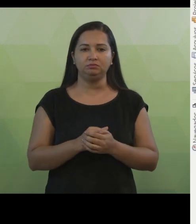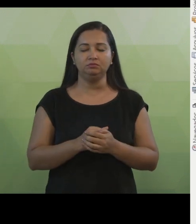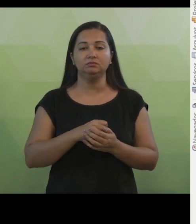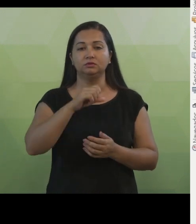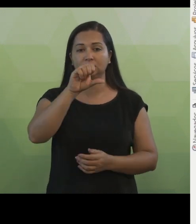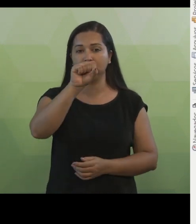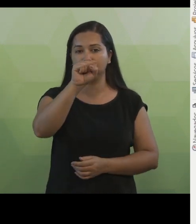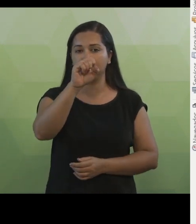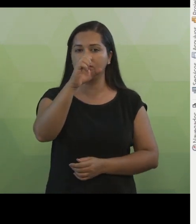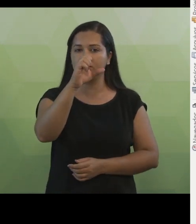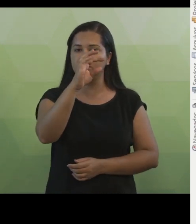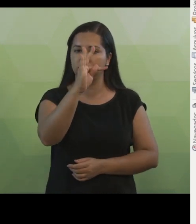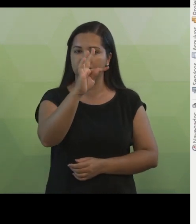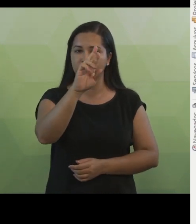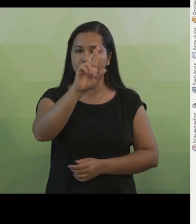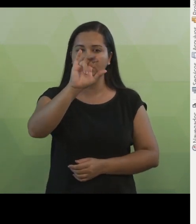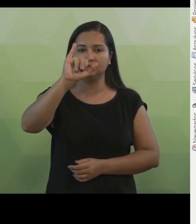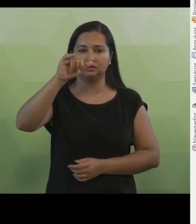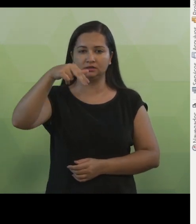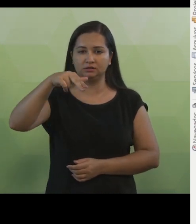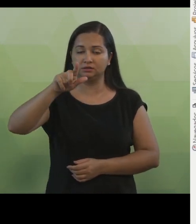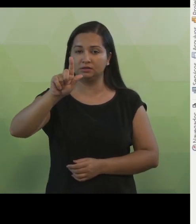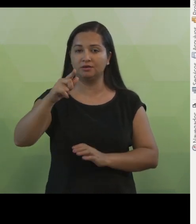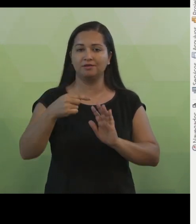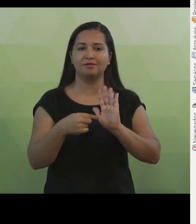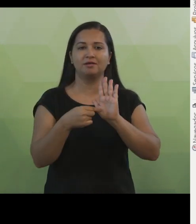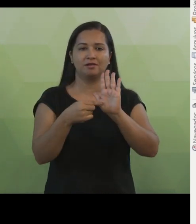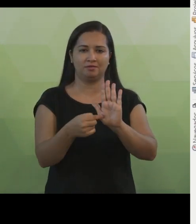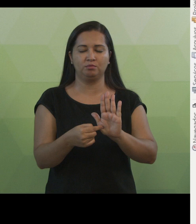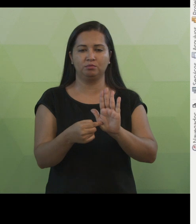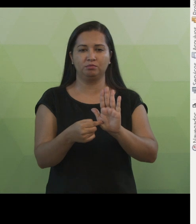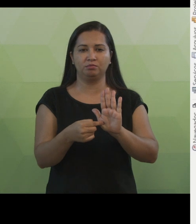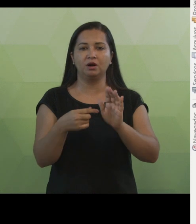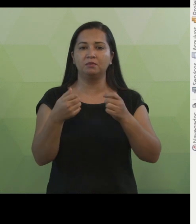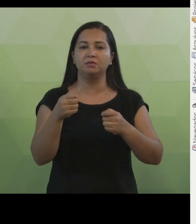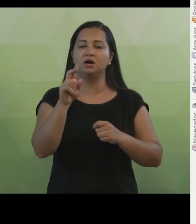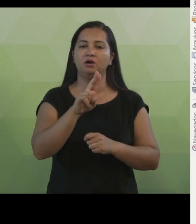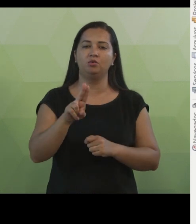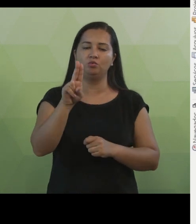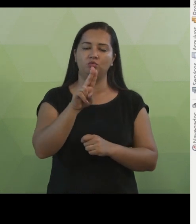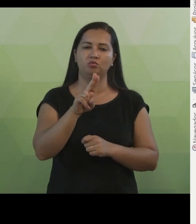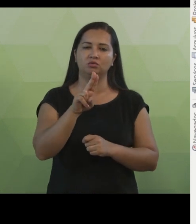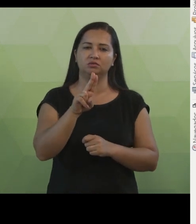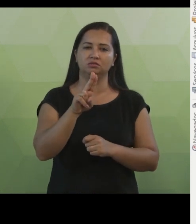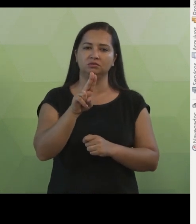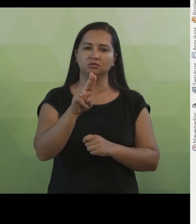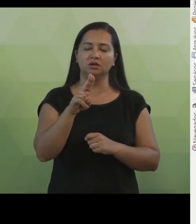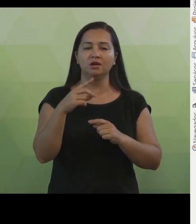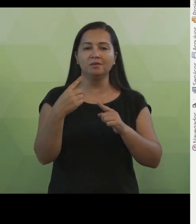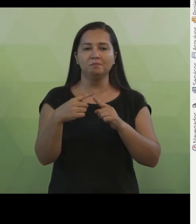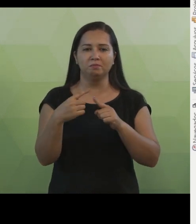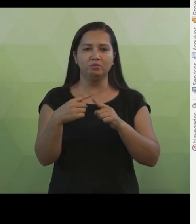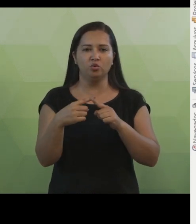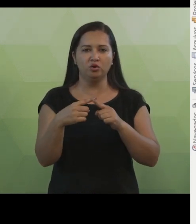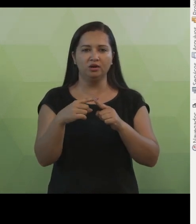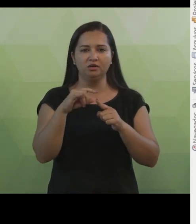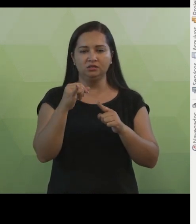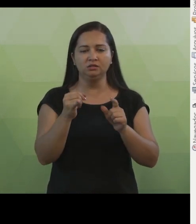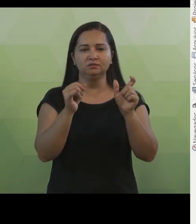é diferente de sobrenome. Vamos testar aqui e ver o que vai